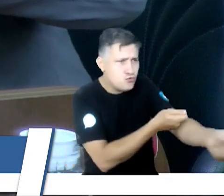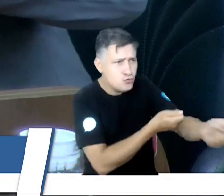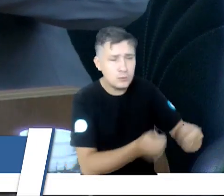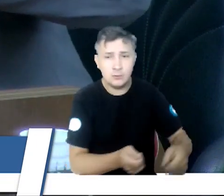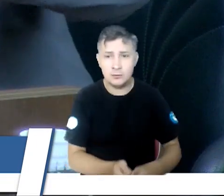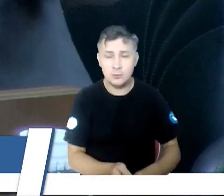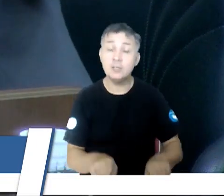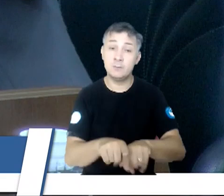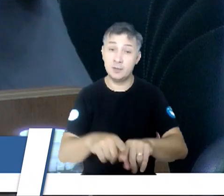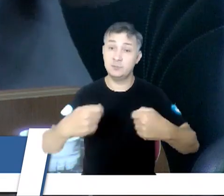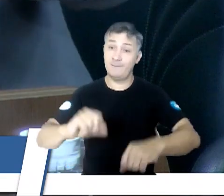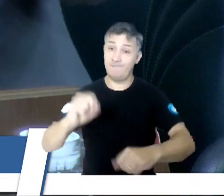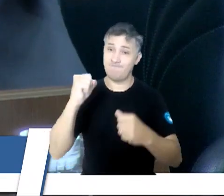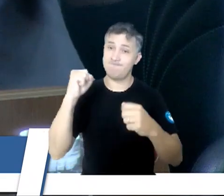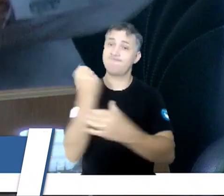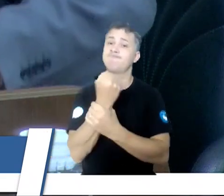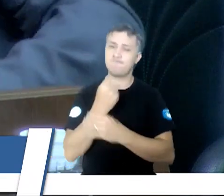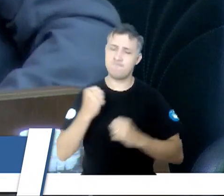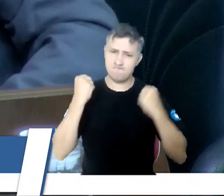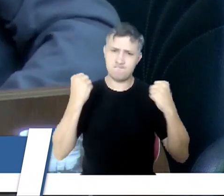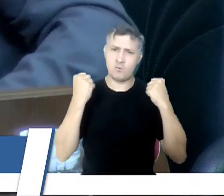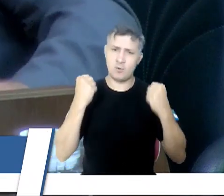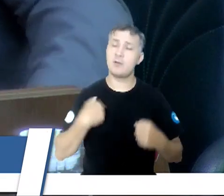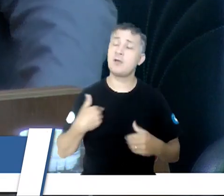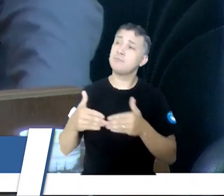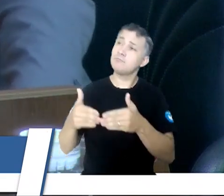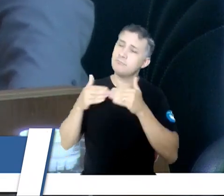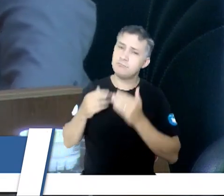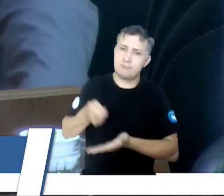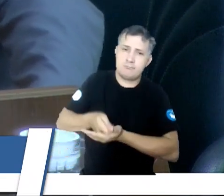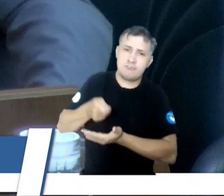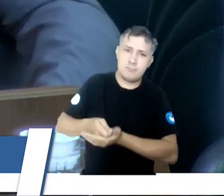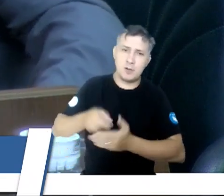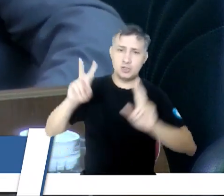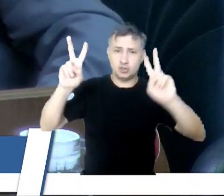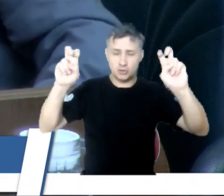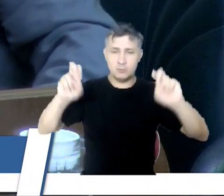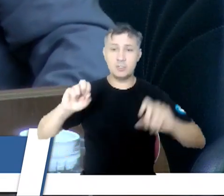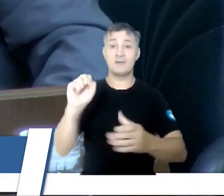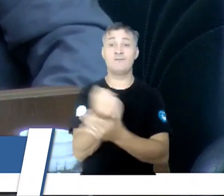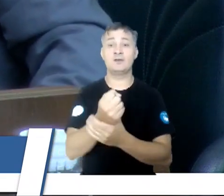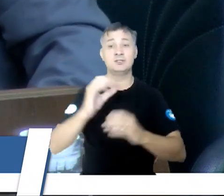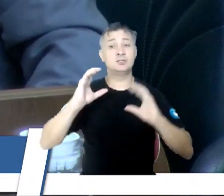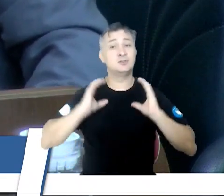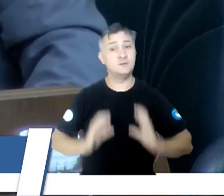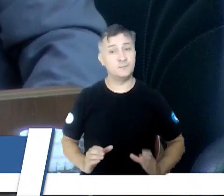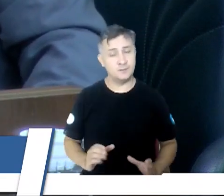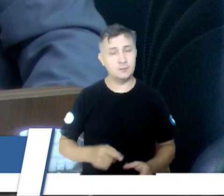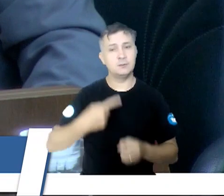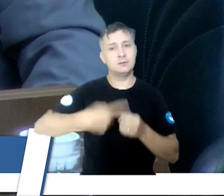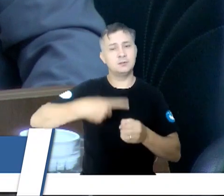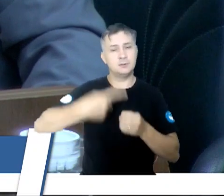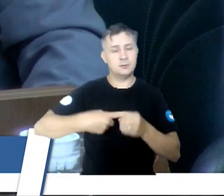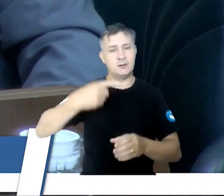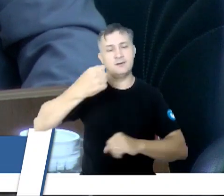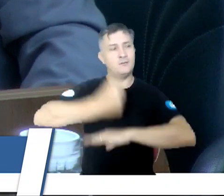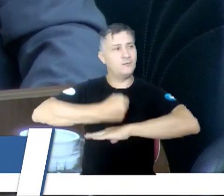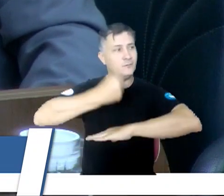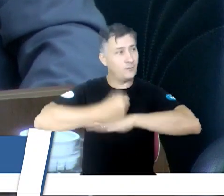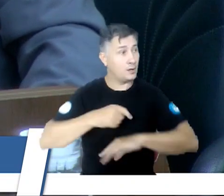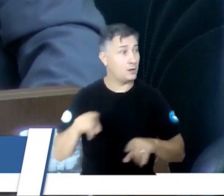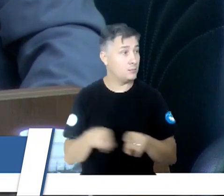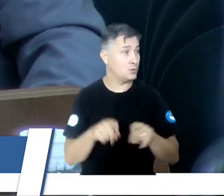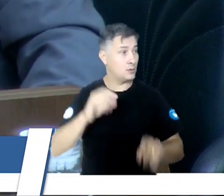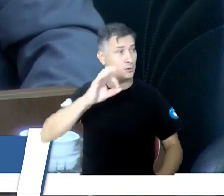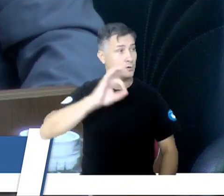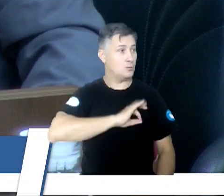esse requerimento para cobrar também sobre a Defesa Civil no, na Cidade Franca. Porque, na realidade, as viaturas da polícia, às vezes, tem que